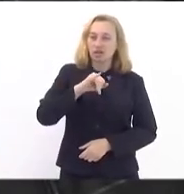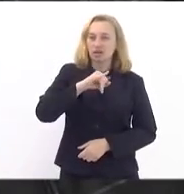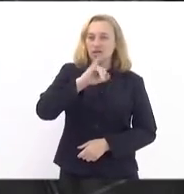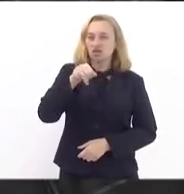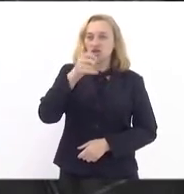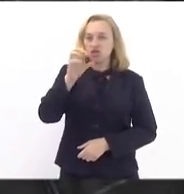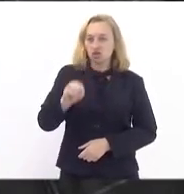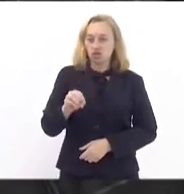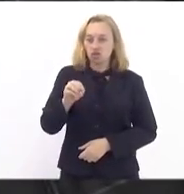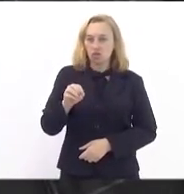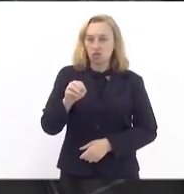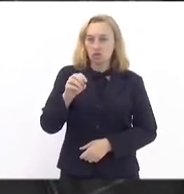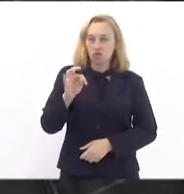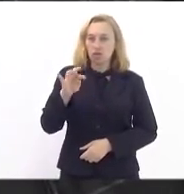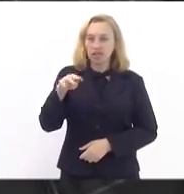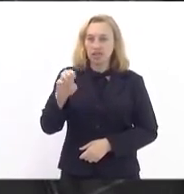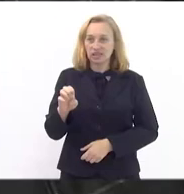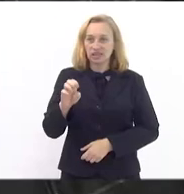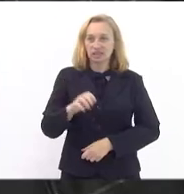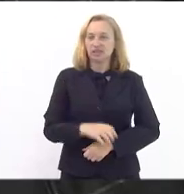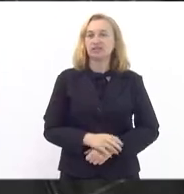fazer essa